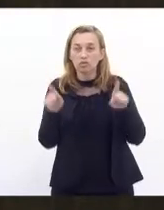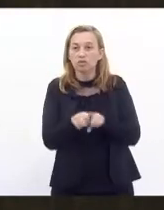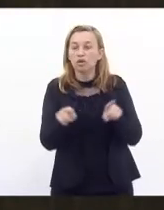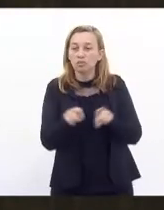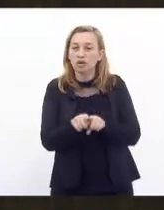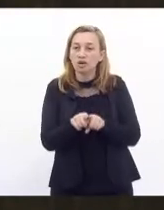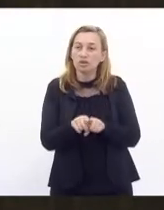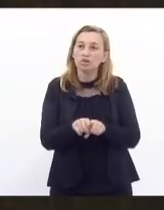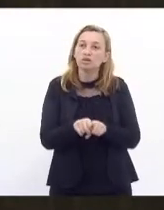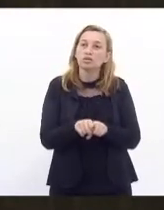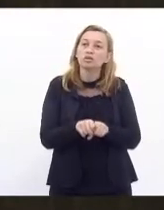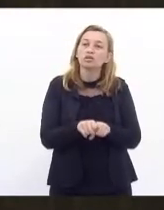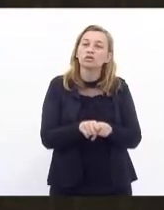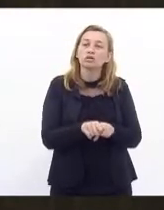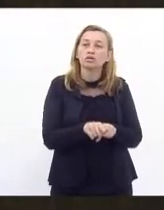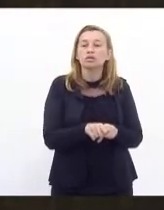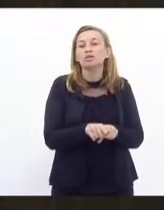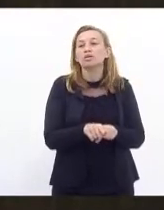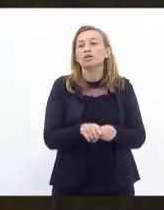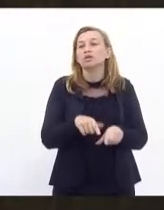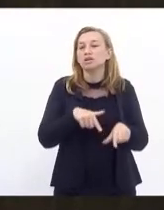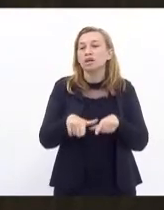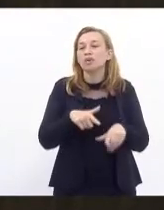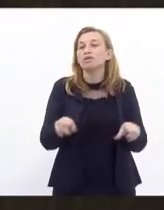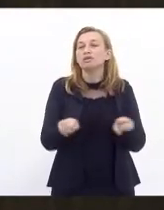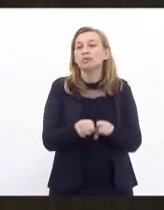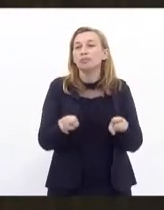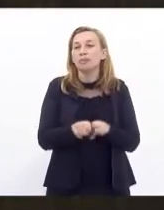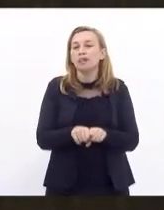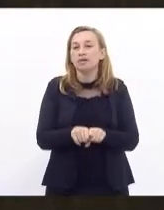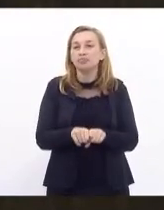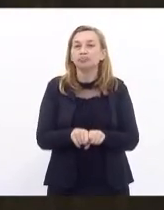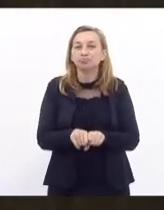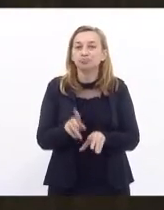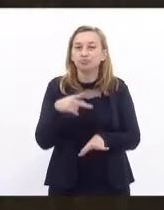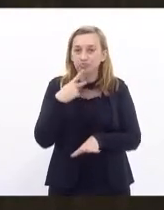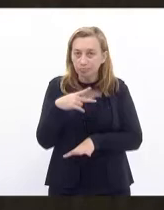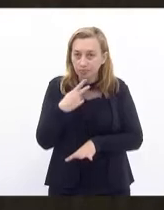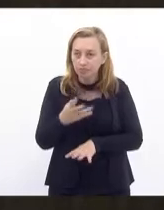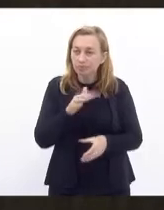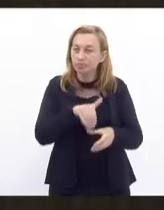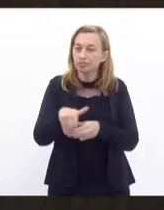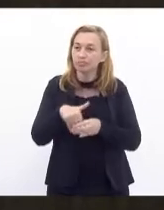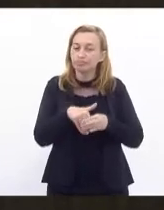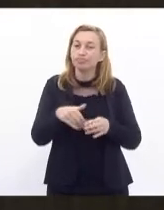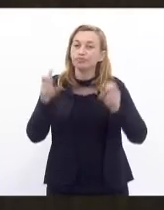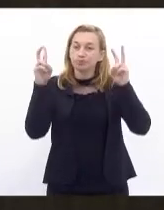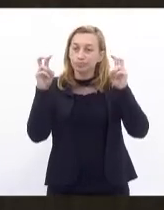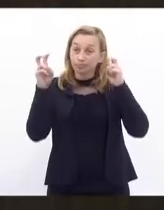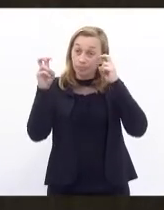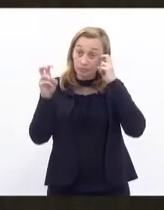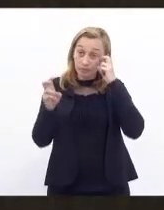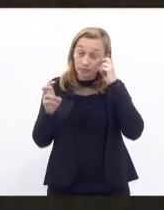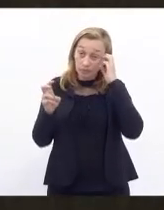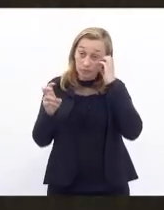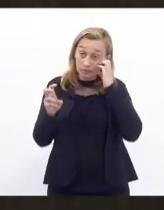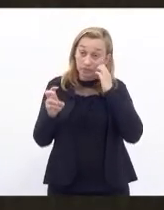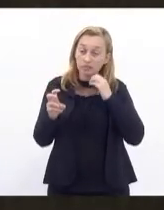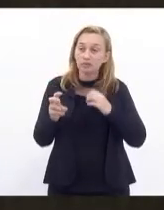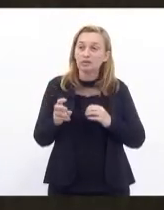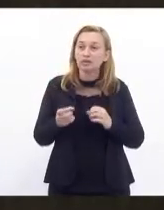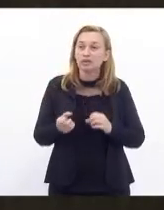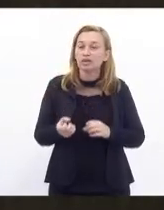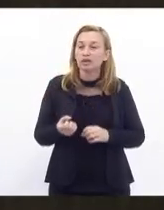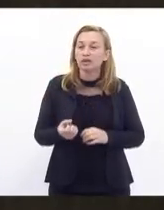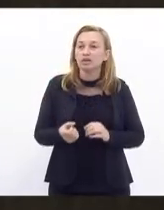reconhecimento remuneratório para esse papel. Mais ainda, levando-se em conta que estamos votando esta matéria na véspera do